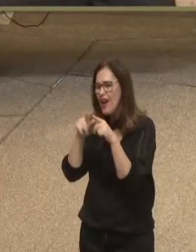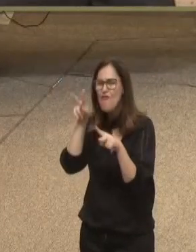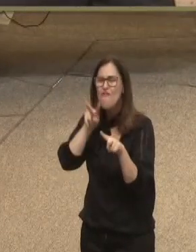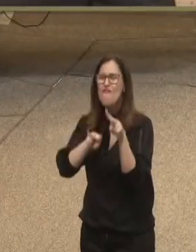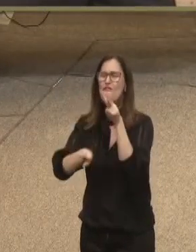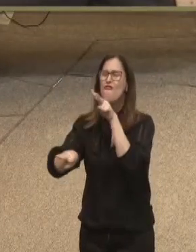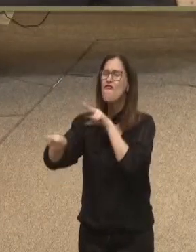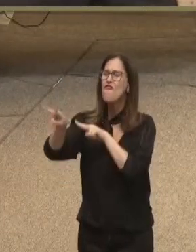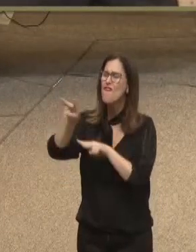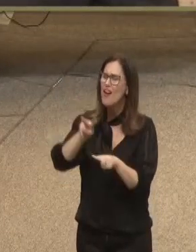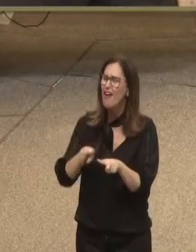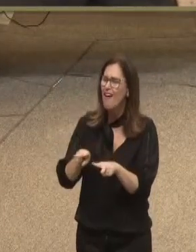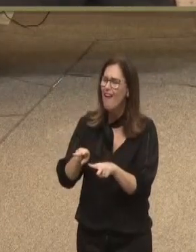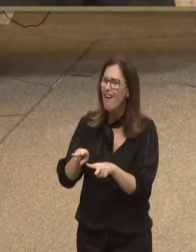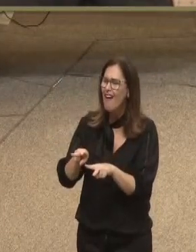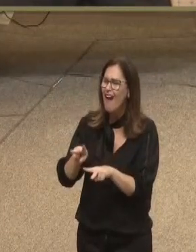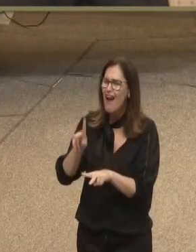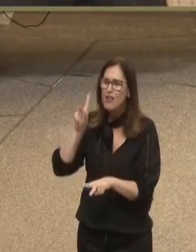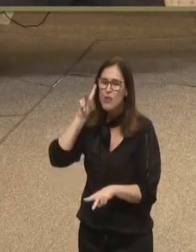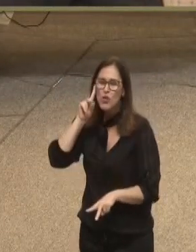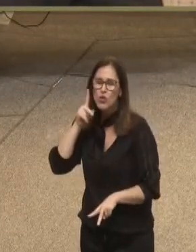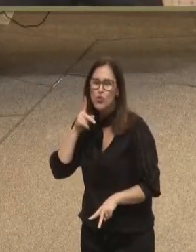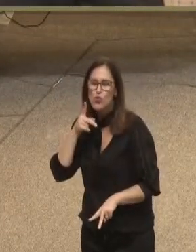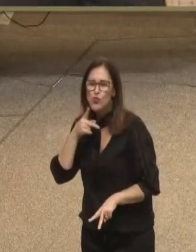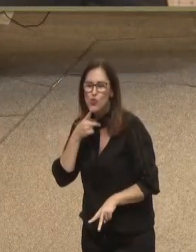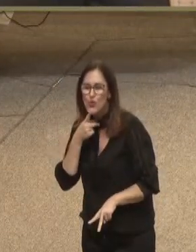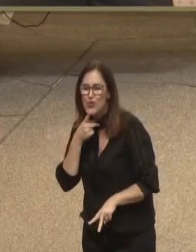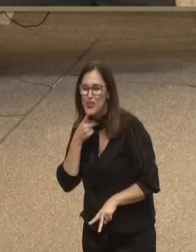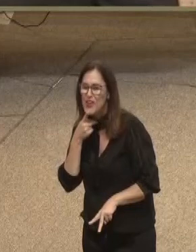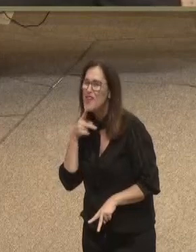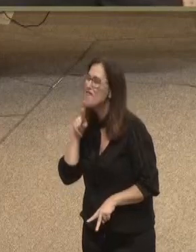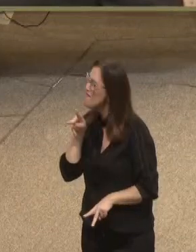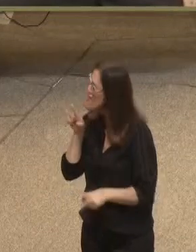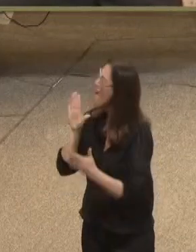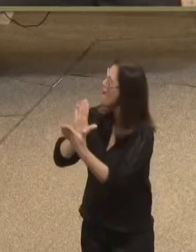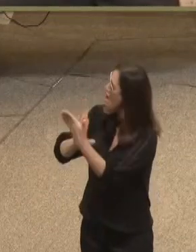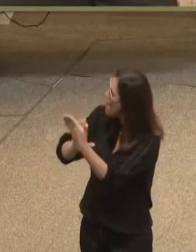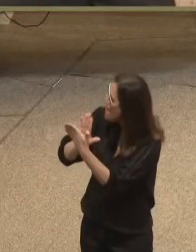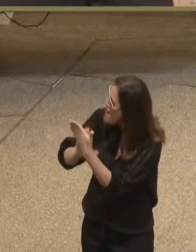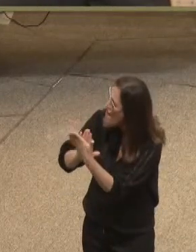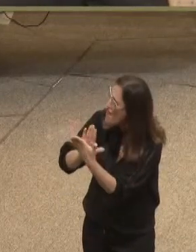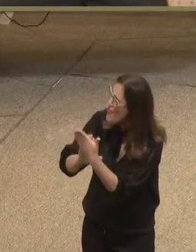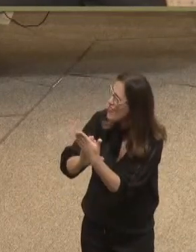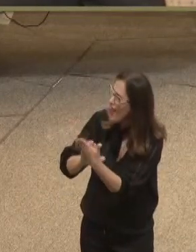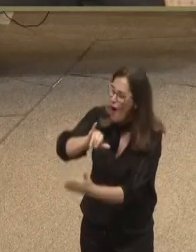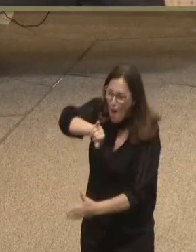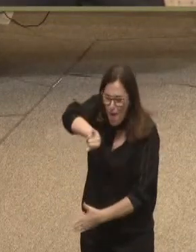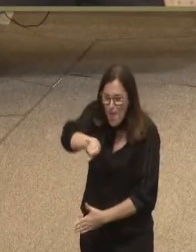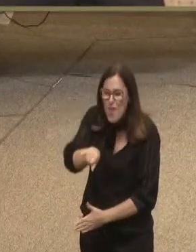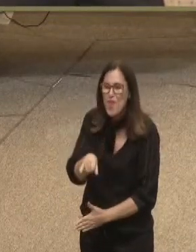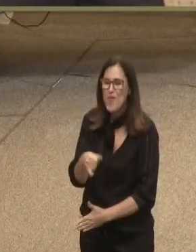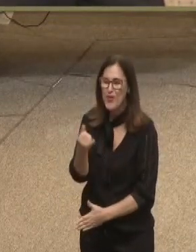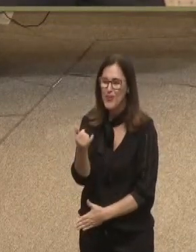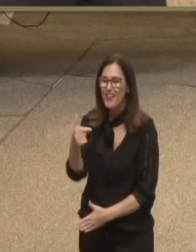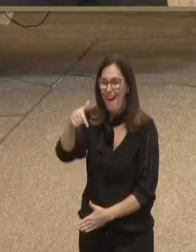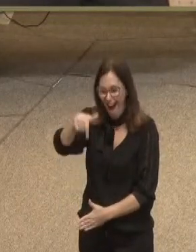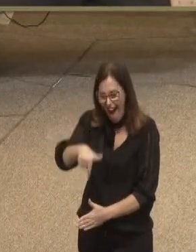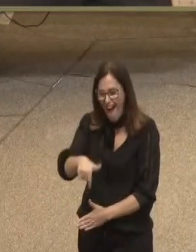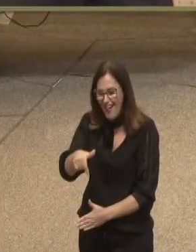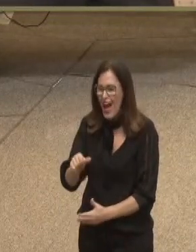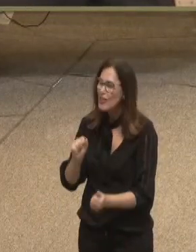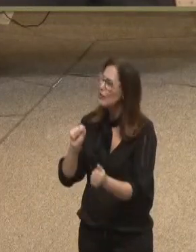Senhor, aqueles que não ouvem Te louvarem, aqueles que têm a oportunidade aqui, Senhor,